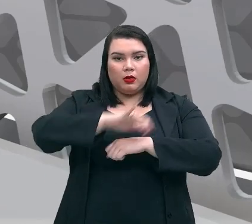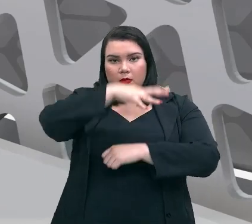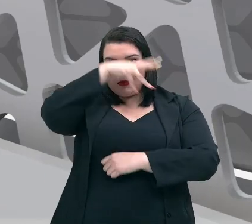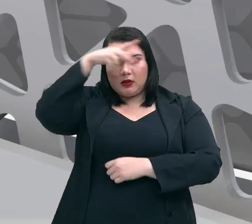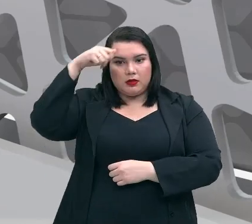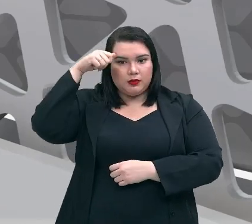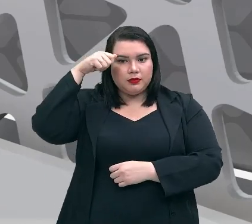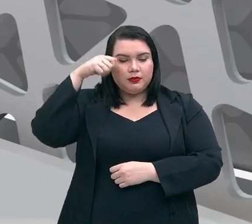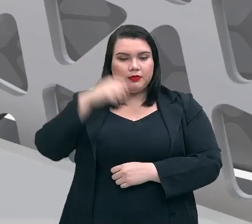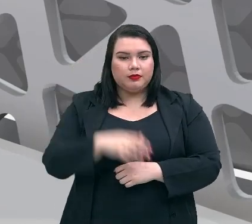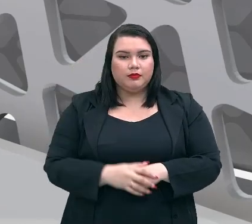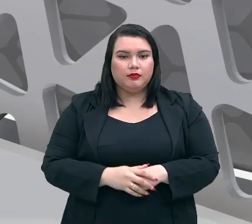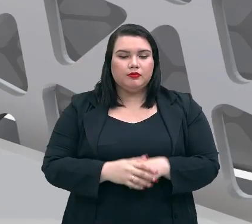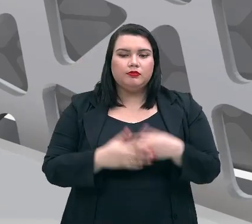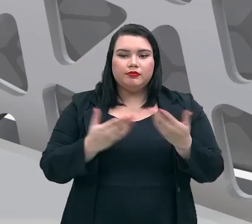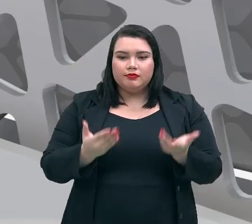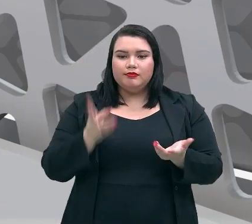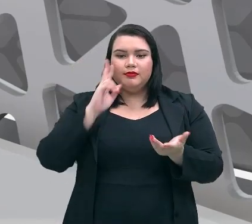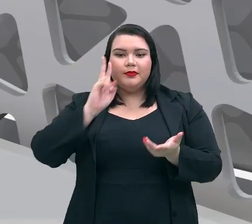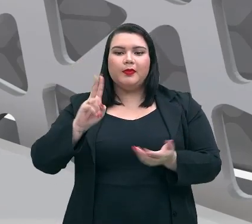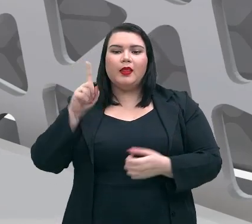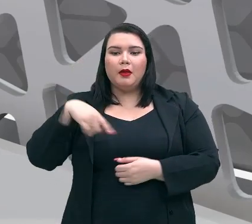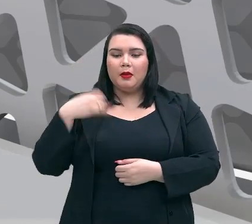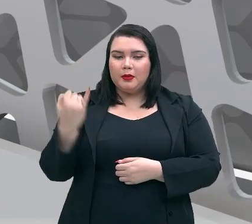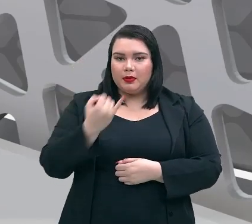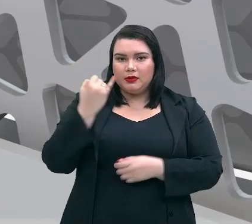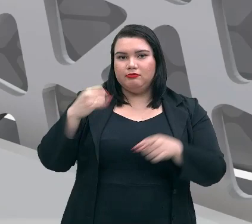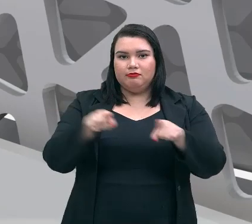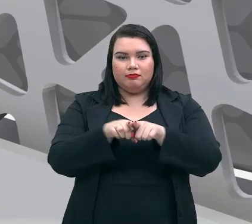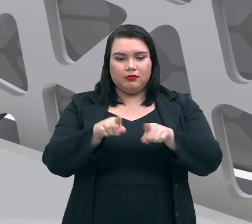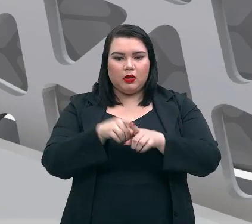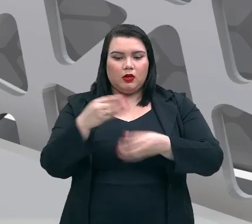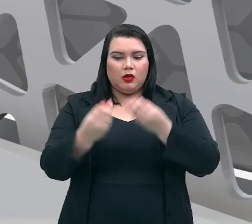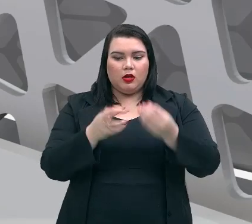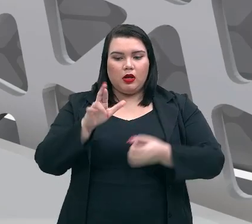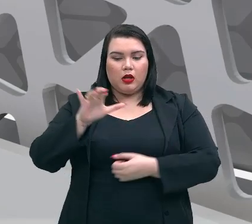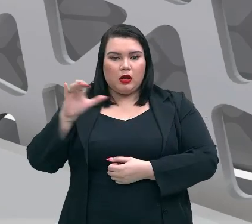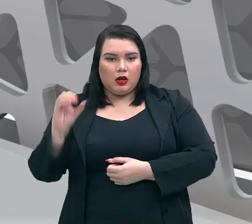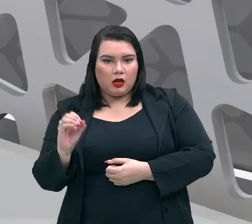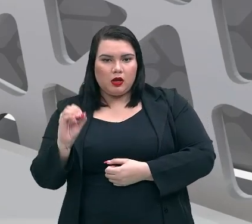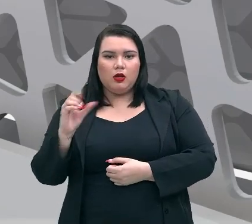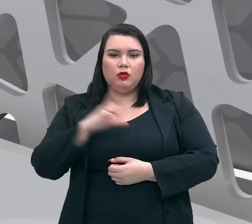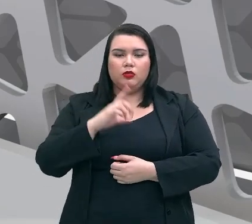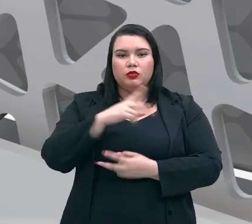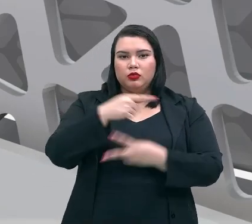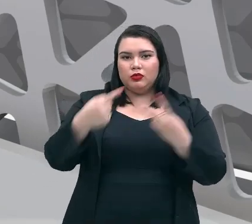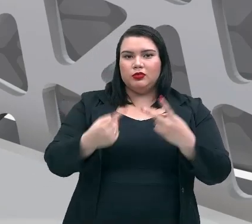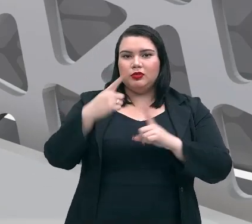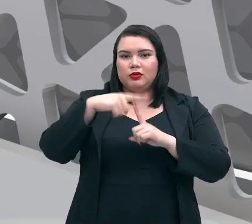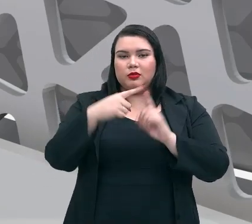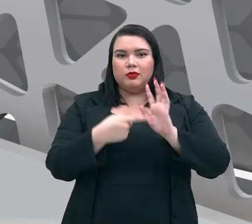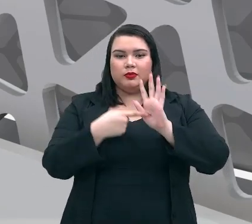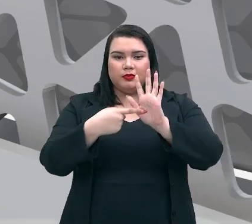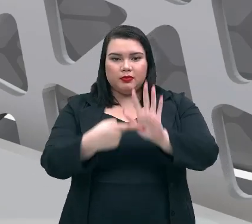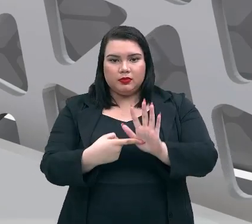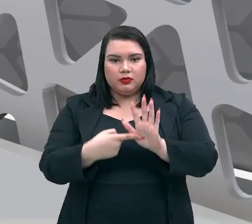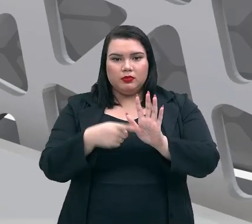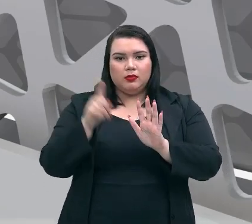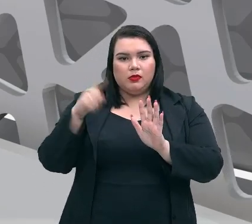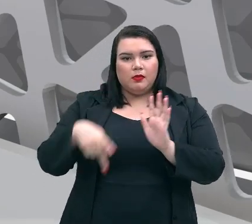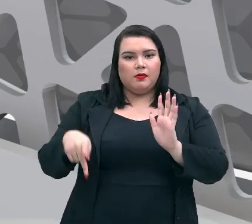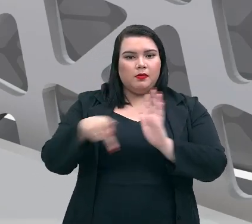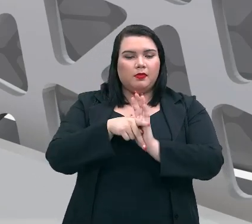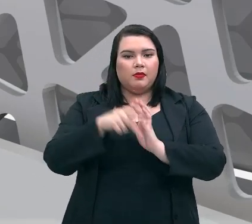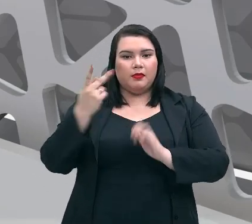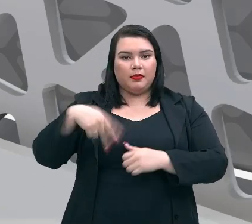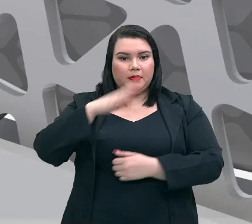tá? Então a gente observa também a importância aí dos rios que fazem parte, tanto Tocantins quanto Araguaia, que vai ser uma bacia